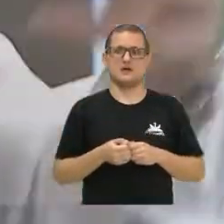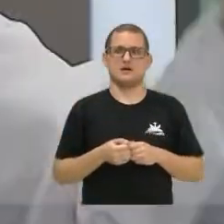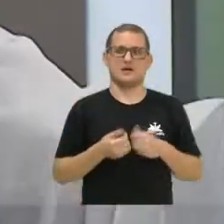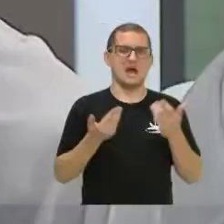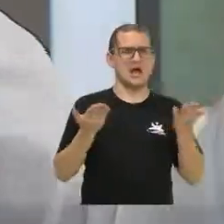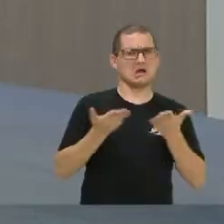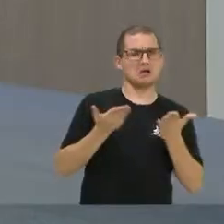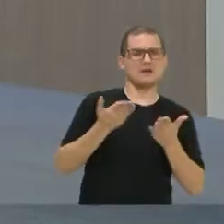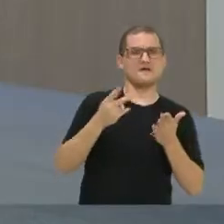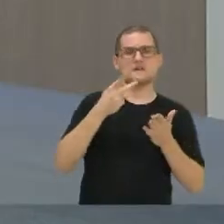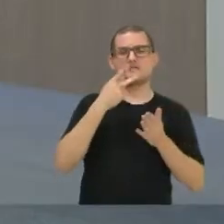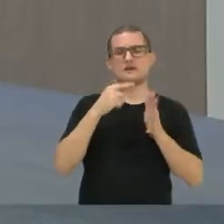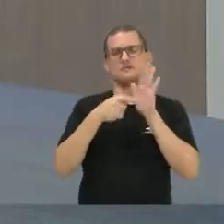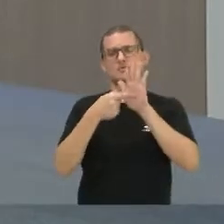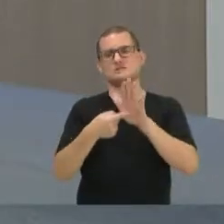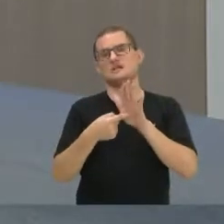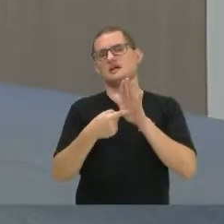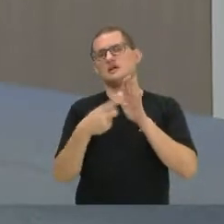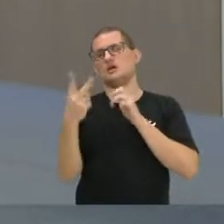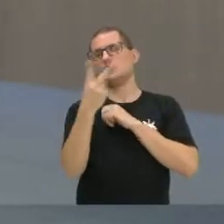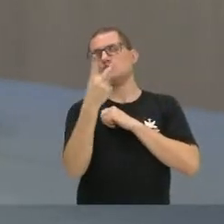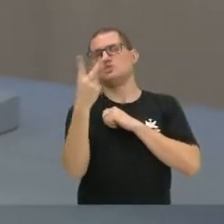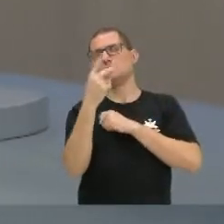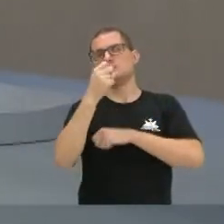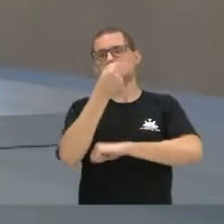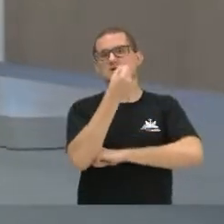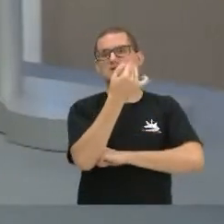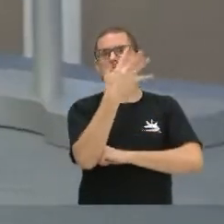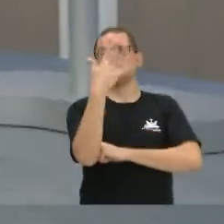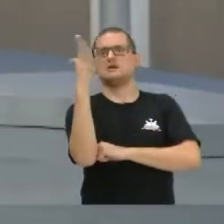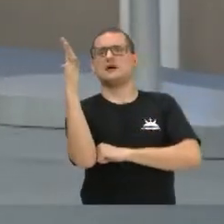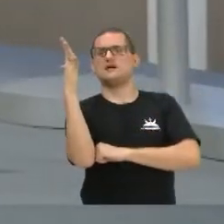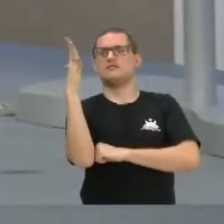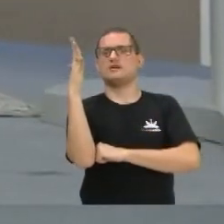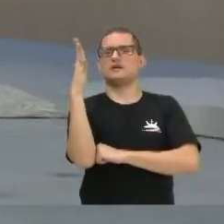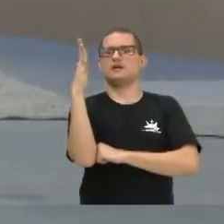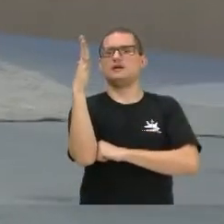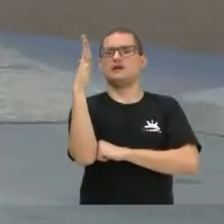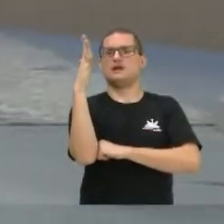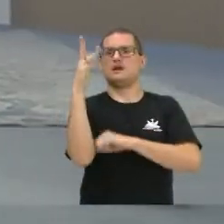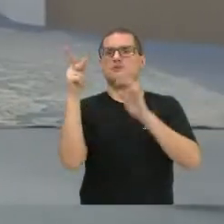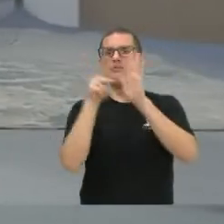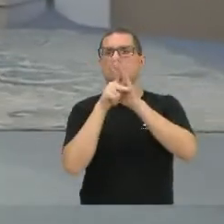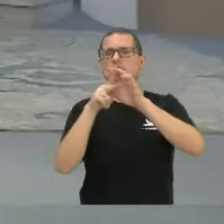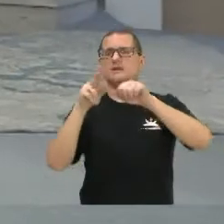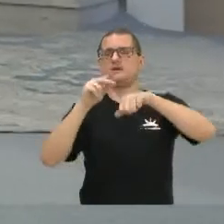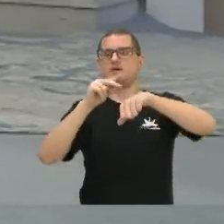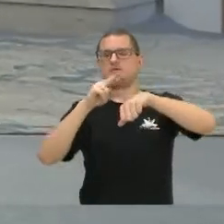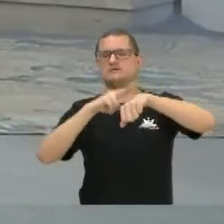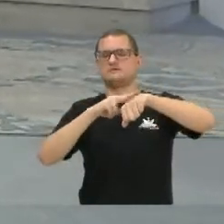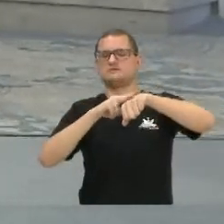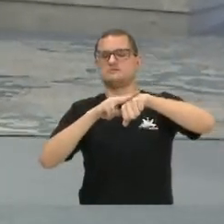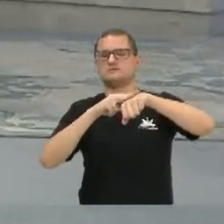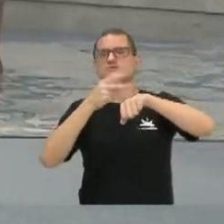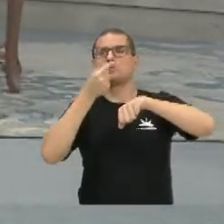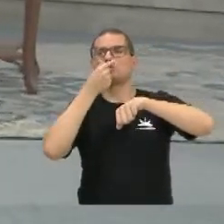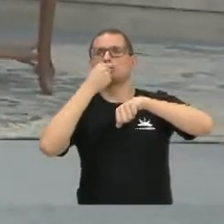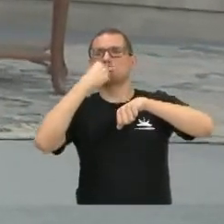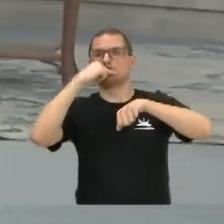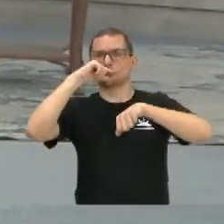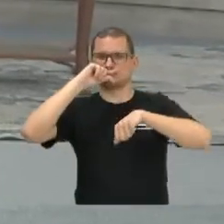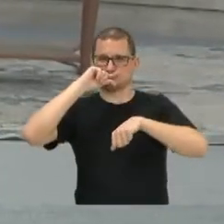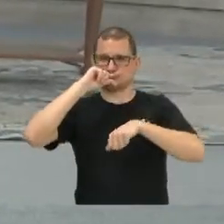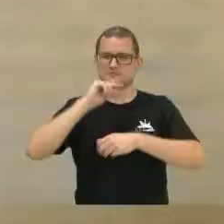distintos ou o mesmo ou nomes diferentes para os mesmos personagens vamos ver e pode ler por